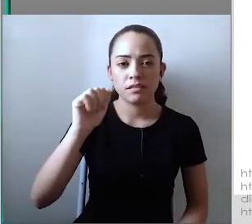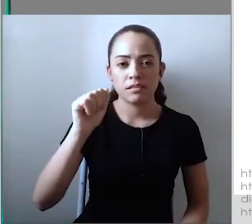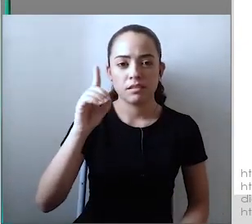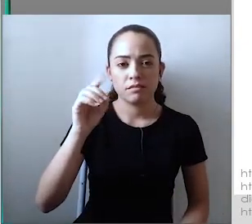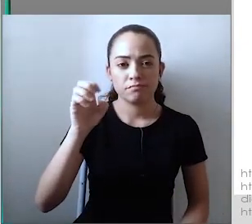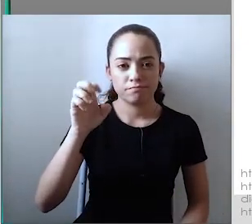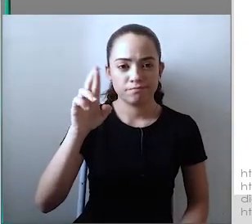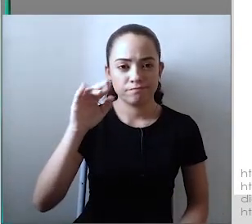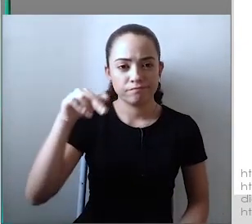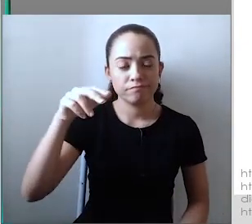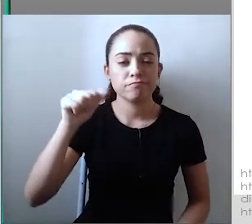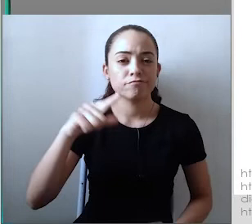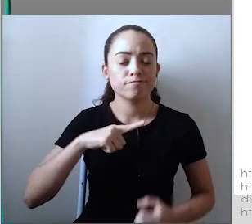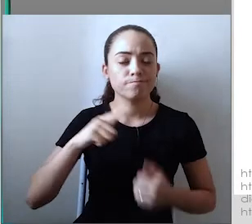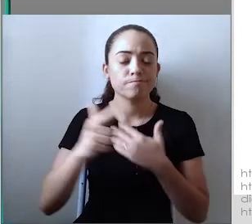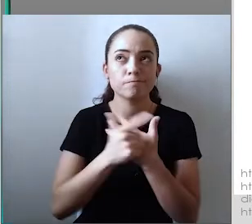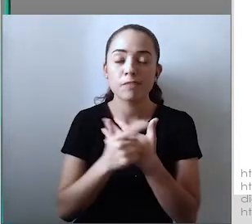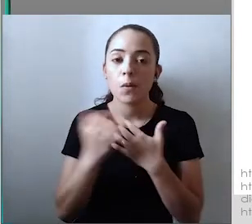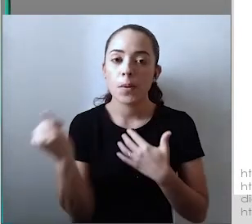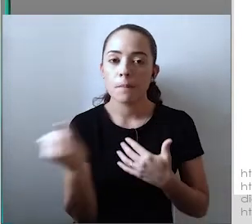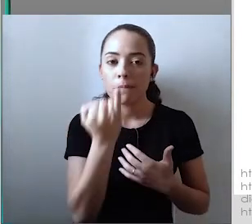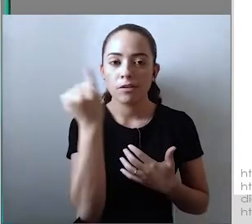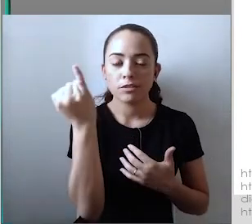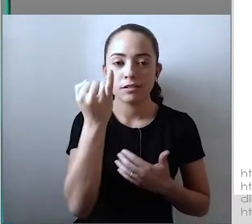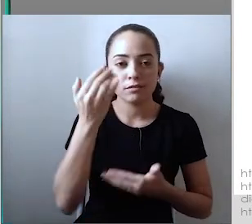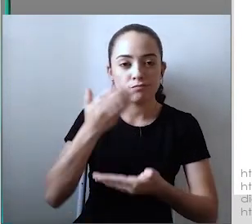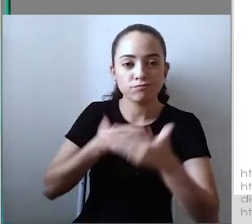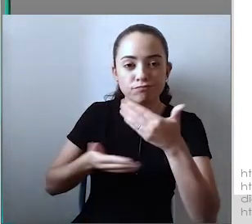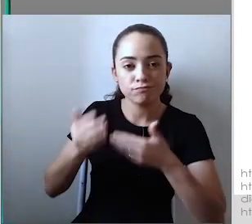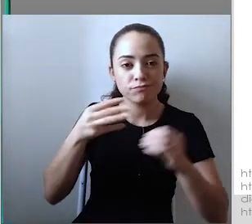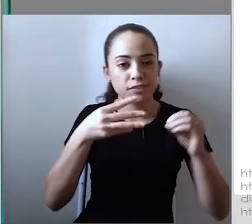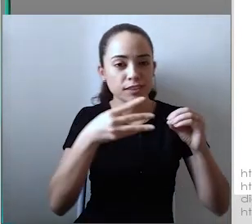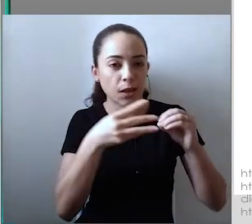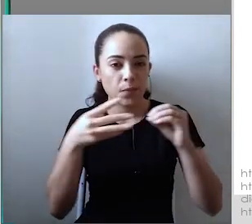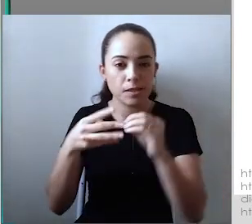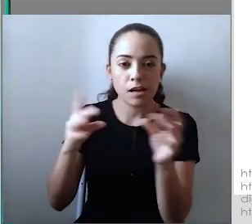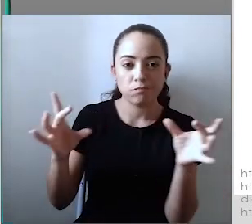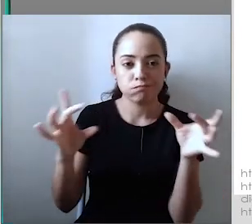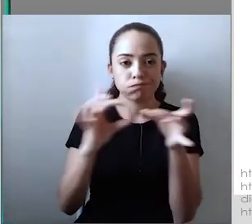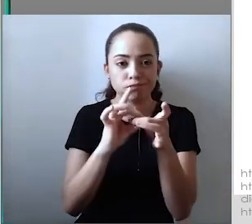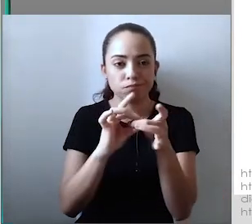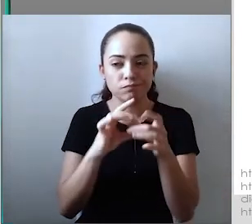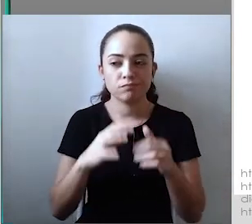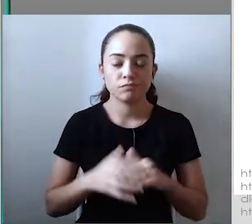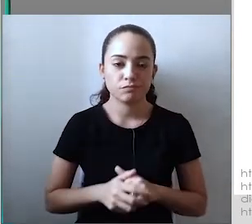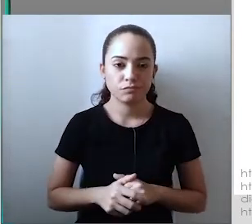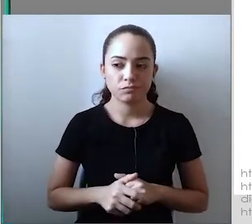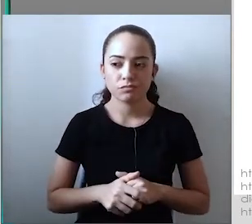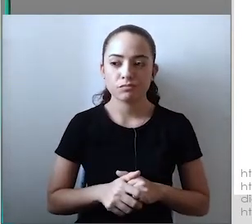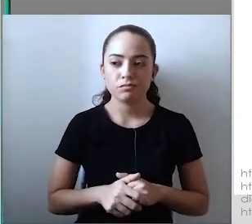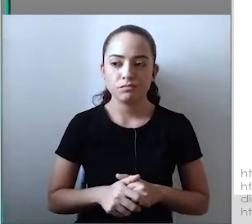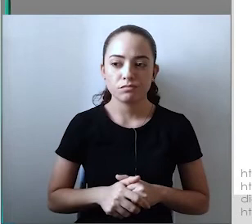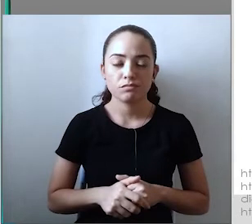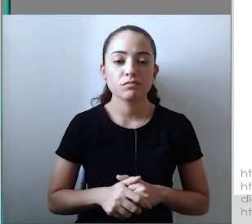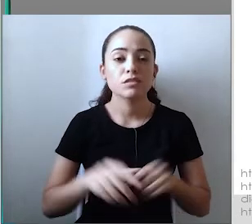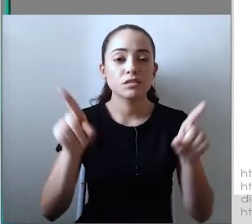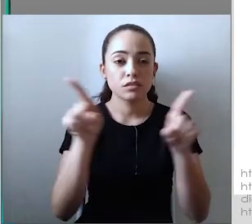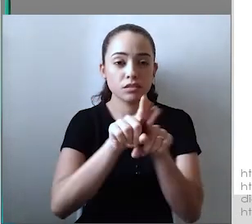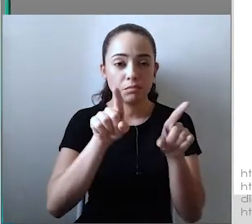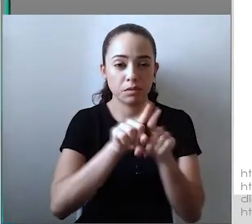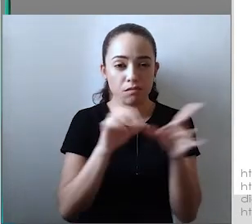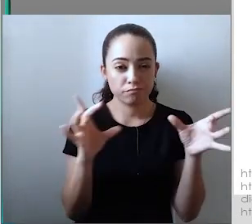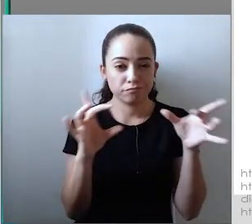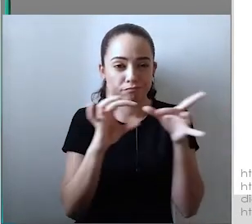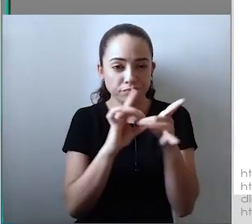papel importante na adesão célula a célula e na organização da barreira epitelial, tal como pode ser visto nos intestinos.